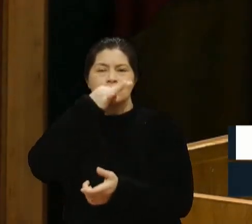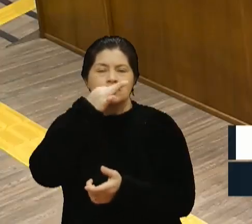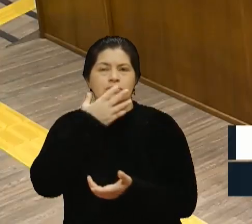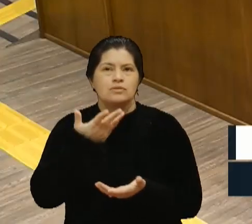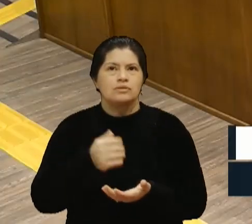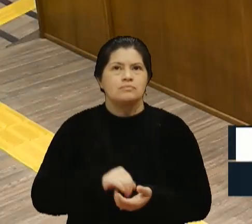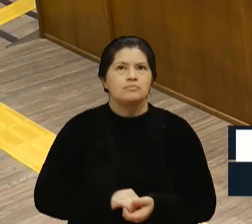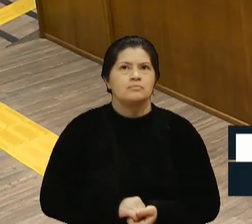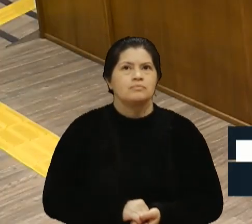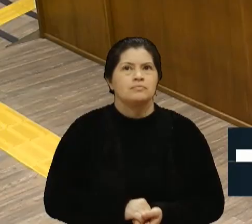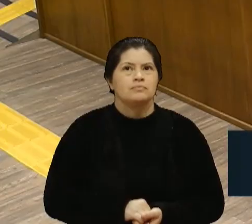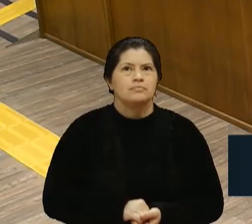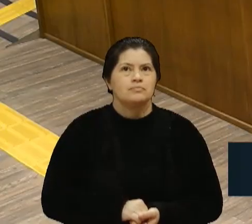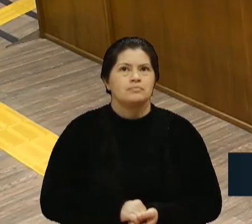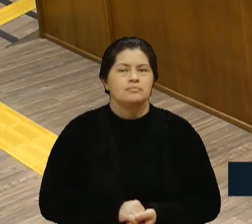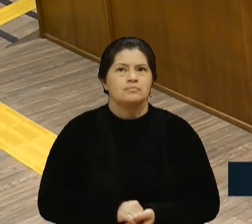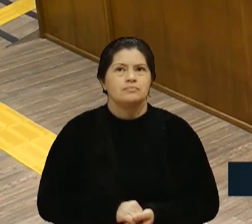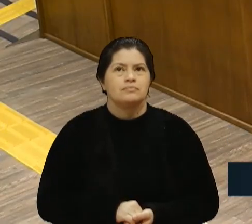Obrigado.